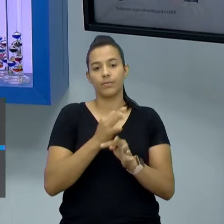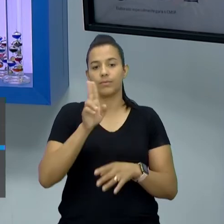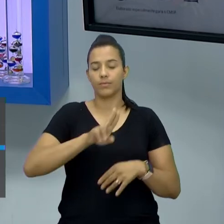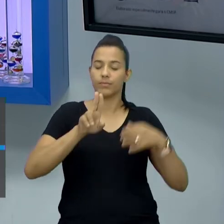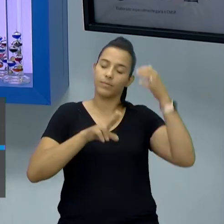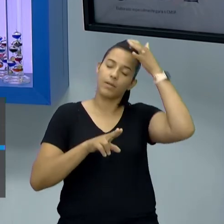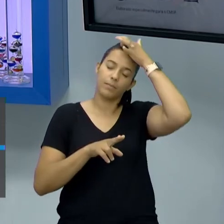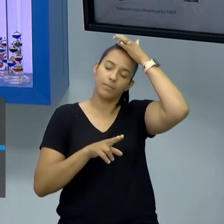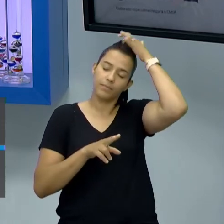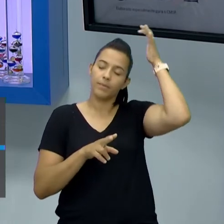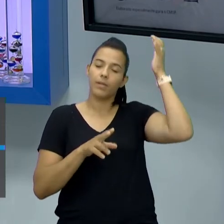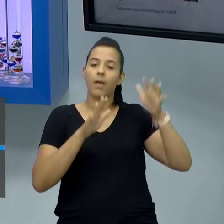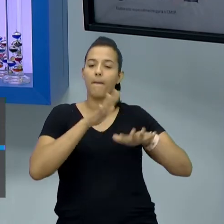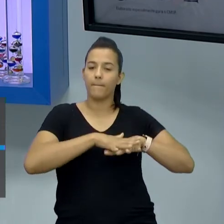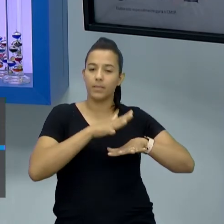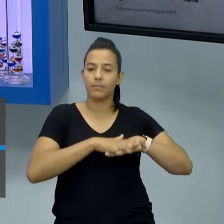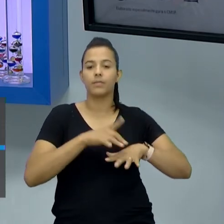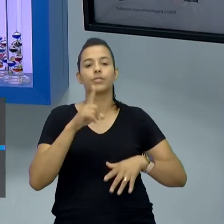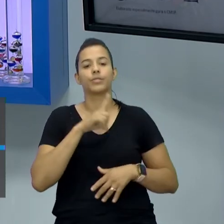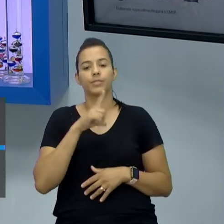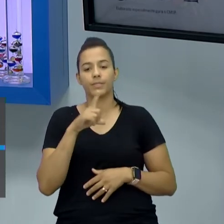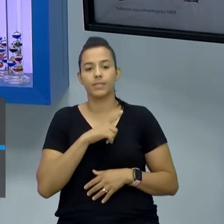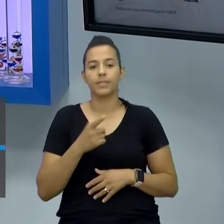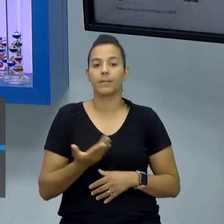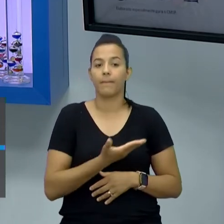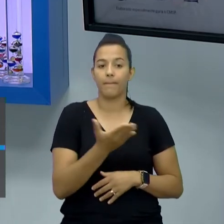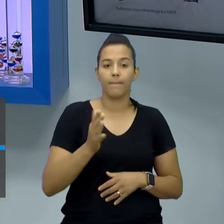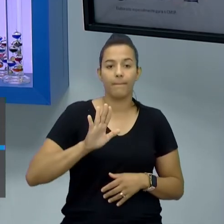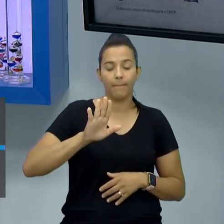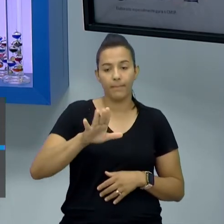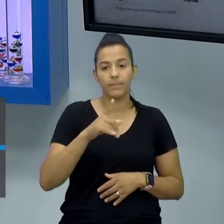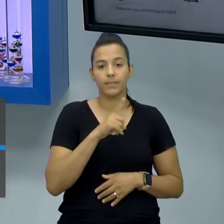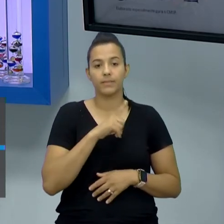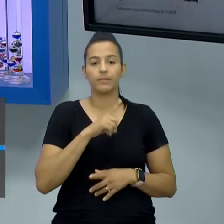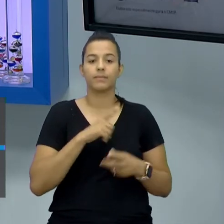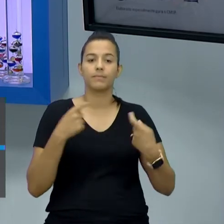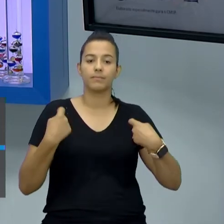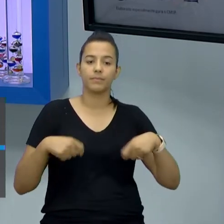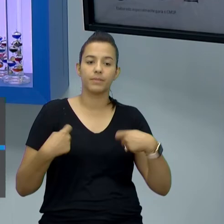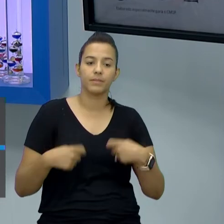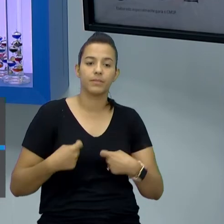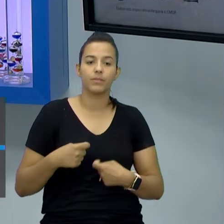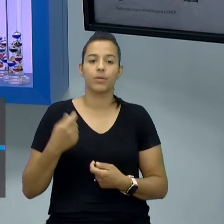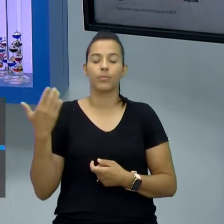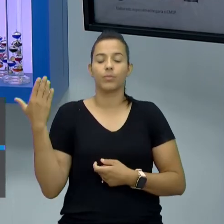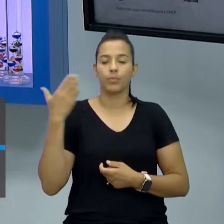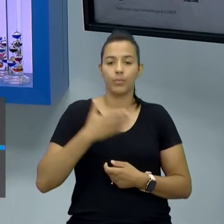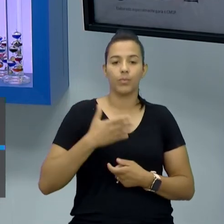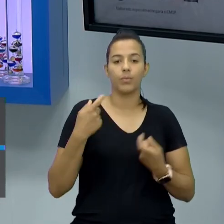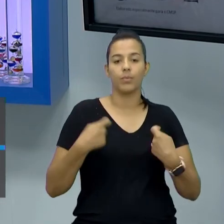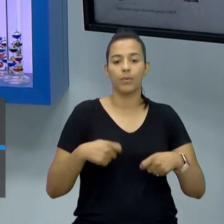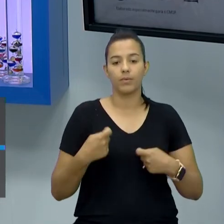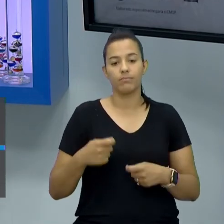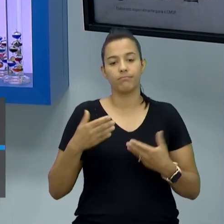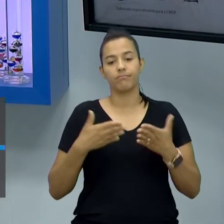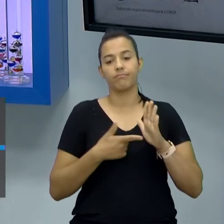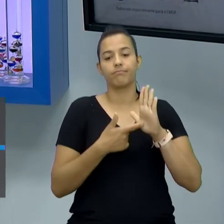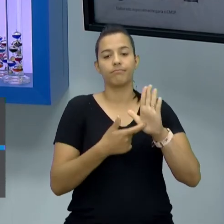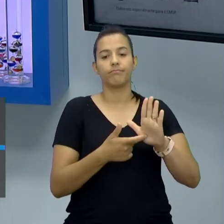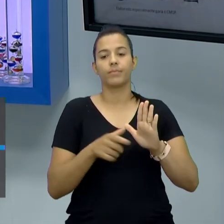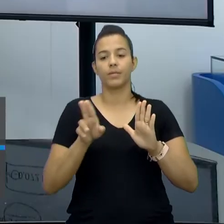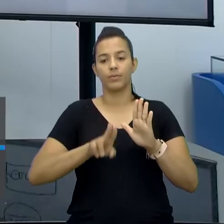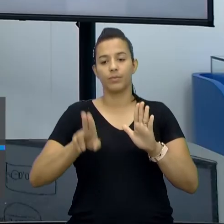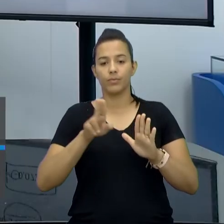matemática? Tem vários conceitos. Mas, quando eu quero provar matematicamente, fisicamente aquilo ali, eu